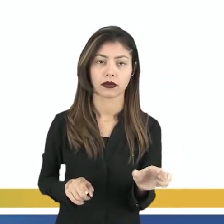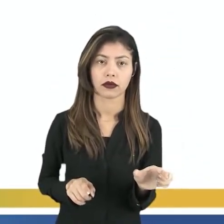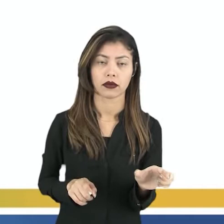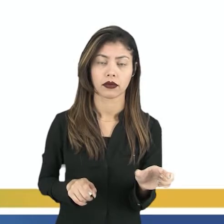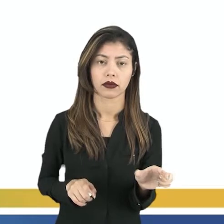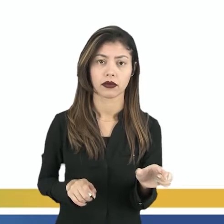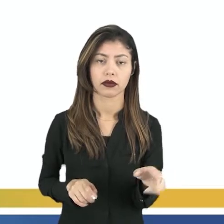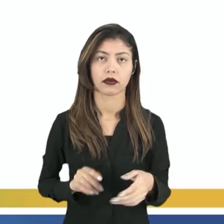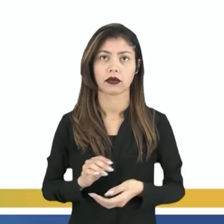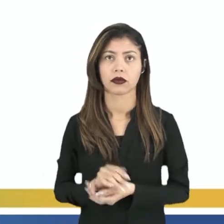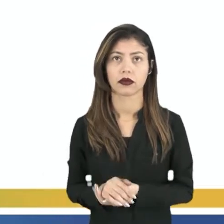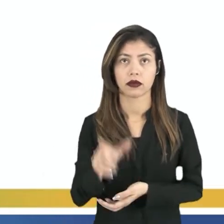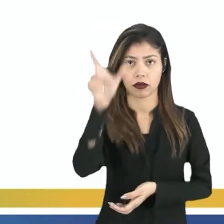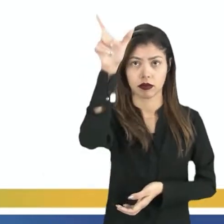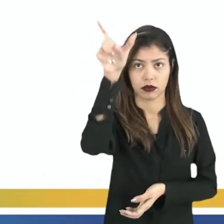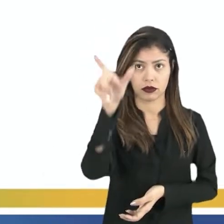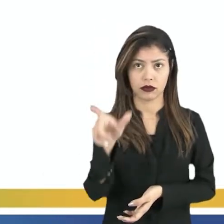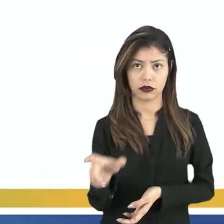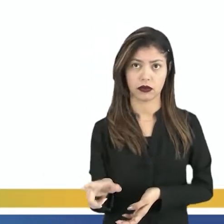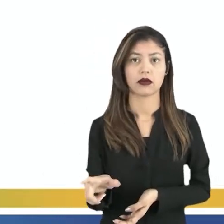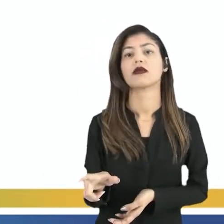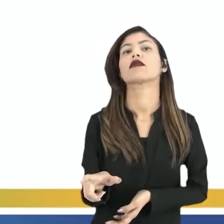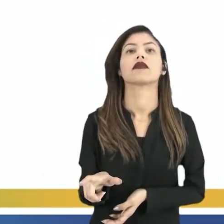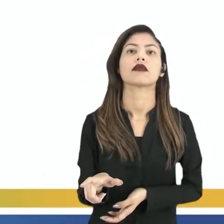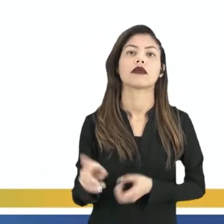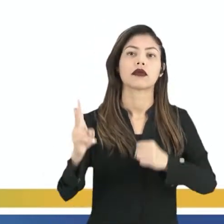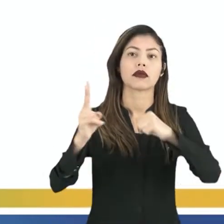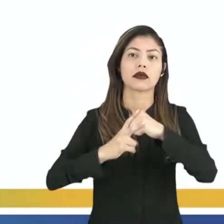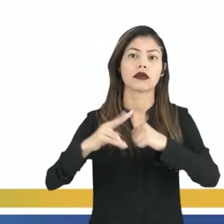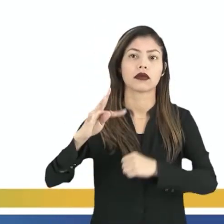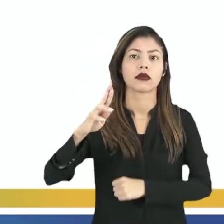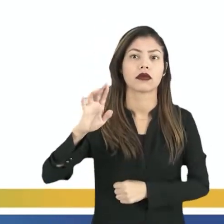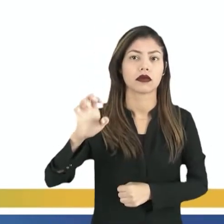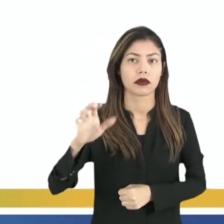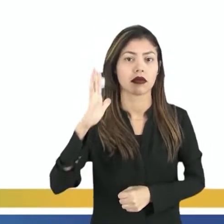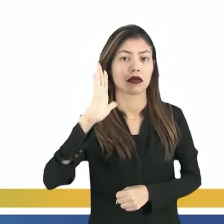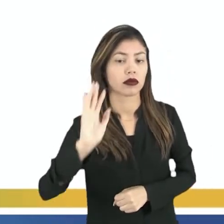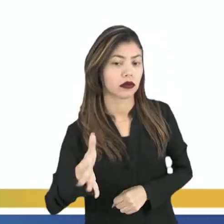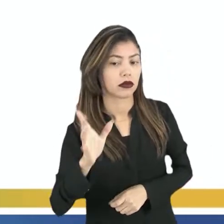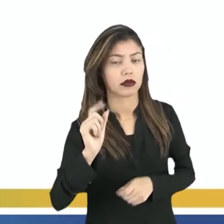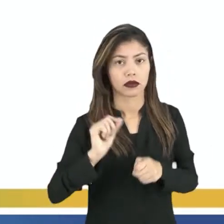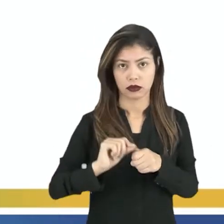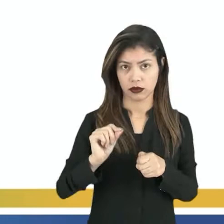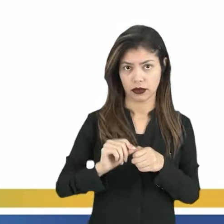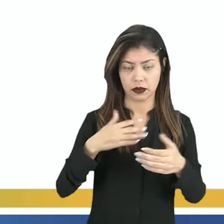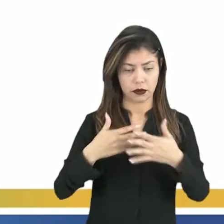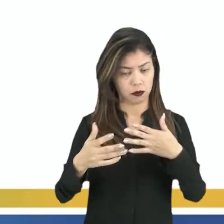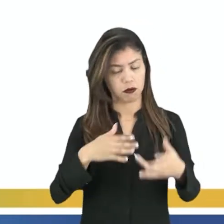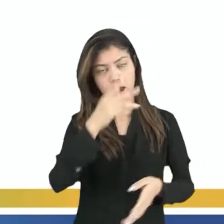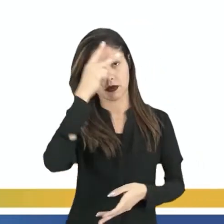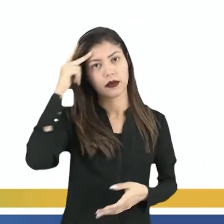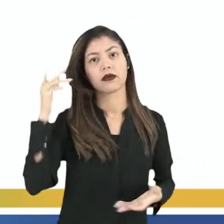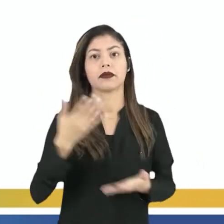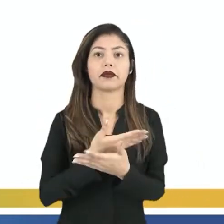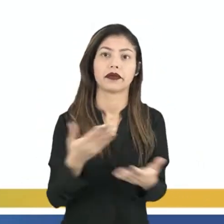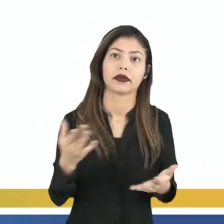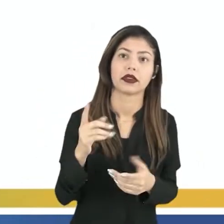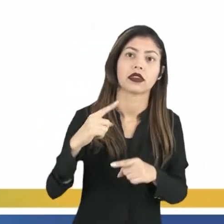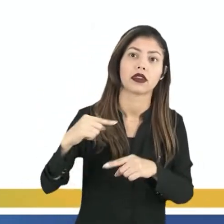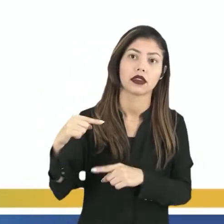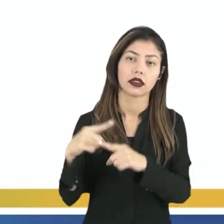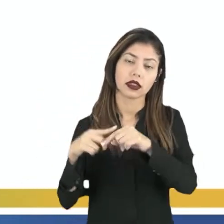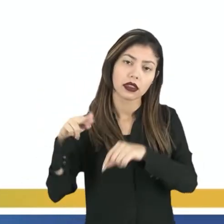pronomes pessoais, e na segunda coluna nós temos o verbo to be já conjugado, dependendo da pessoa, e nós temos a forma